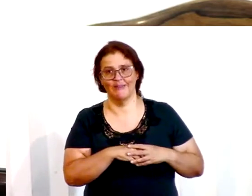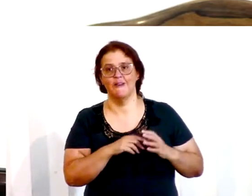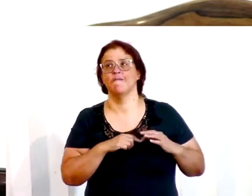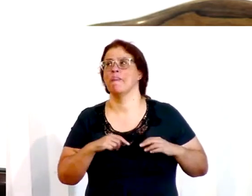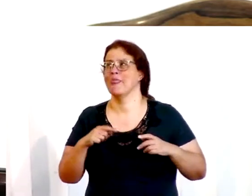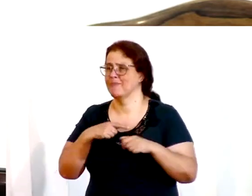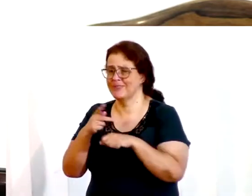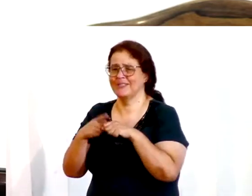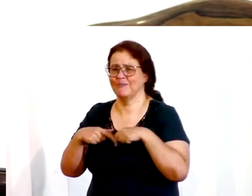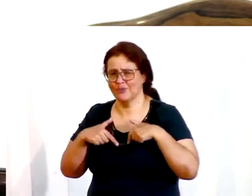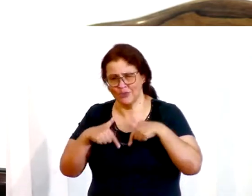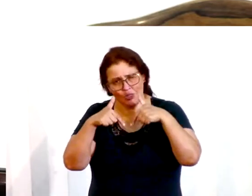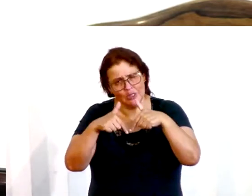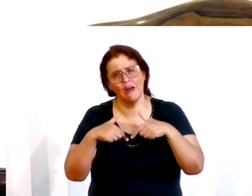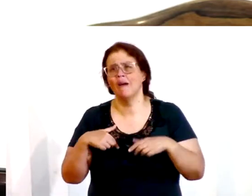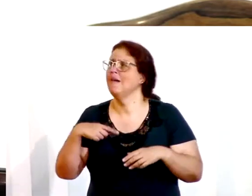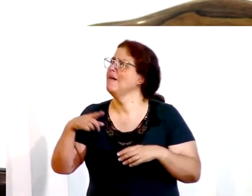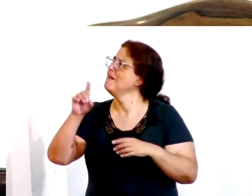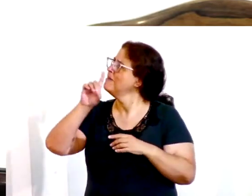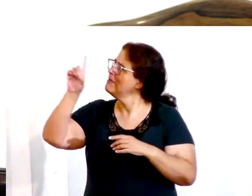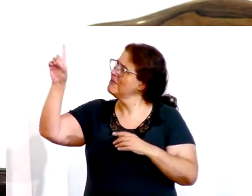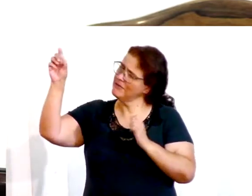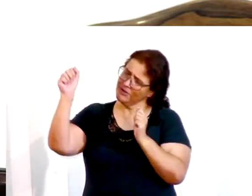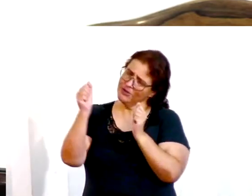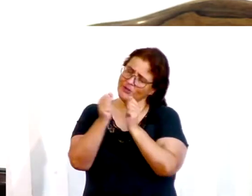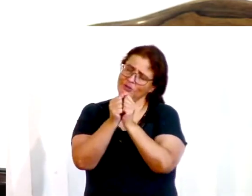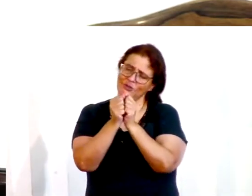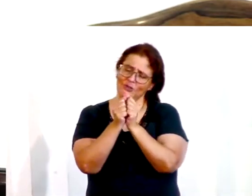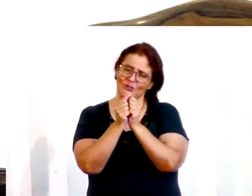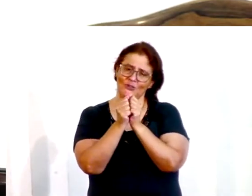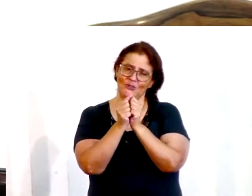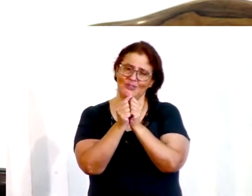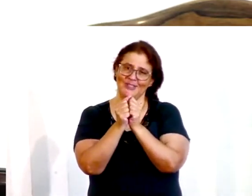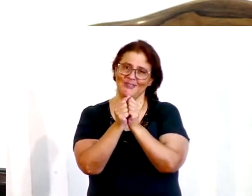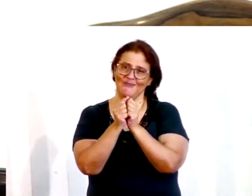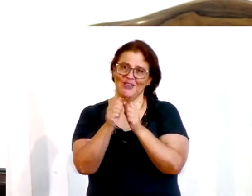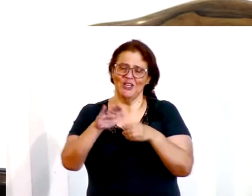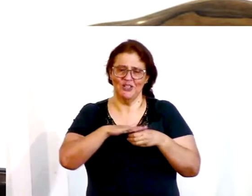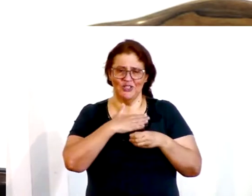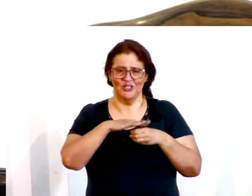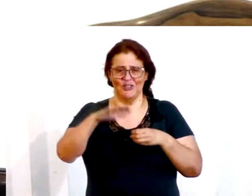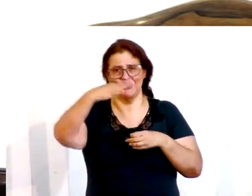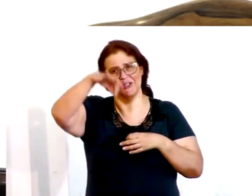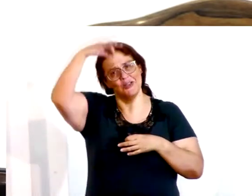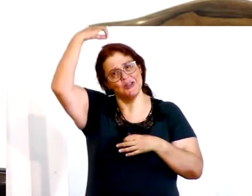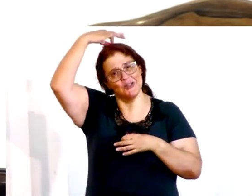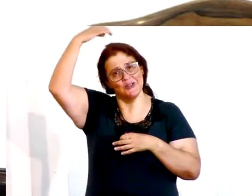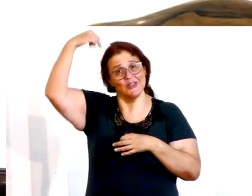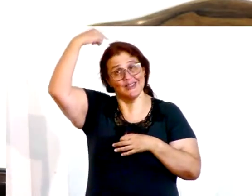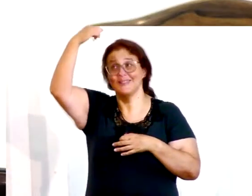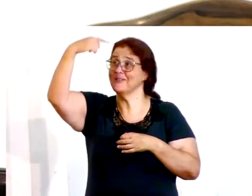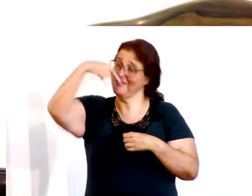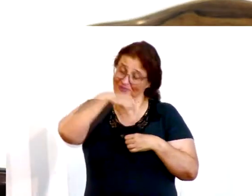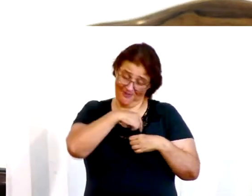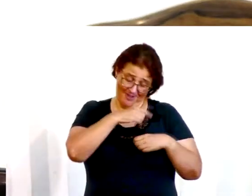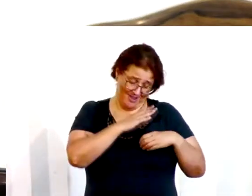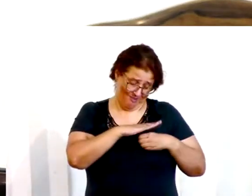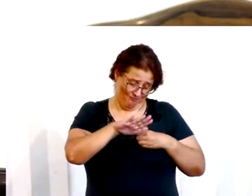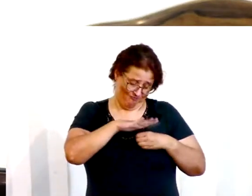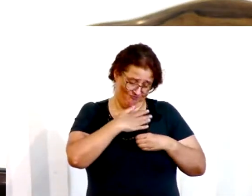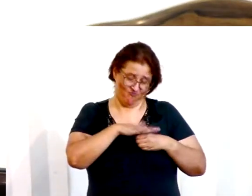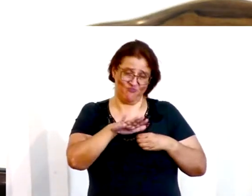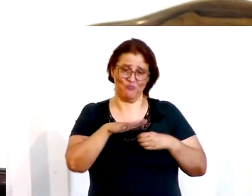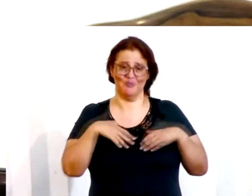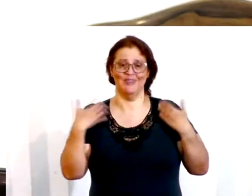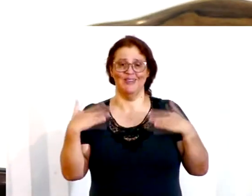autossuficientes. Porém, essa realidade só será possível se estivermos cheios do Espírito Santo. Esse é o exercício. Preencher o coração